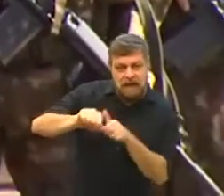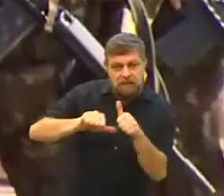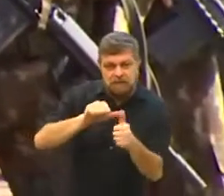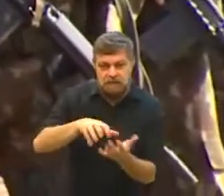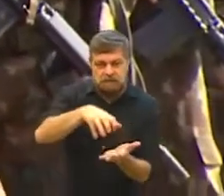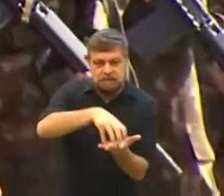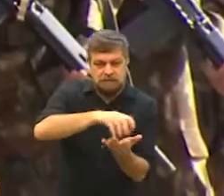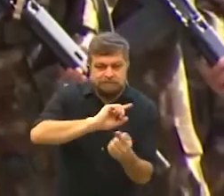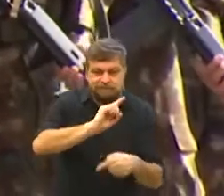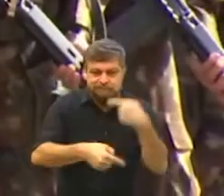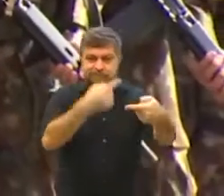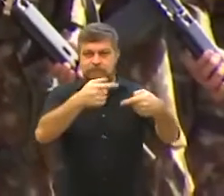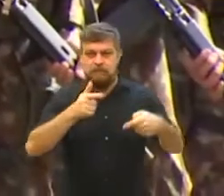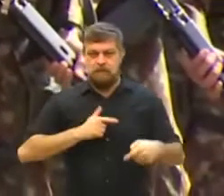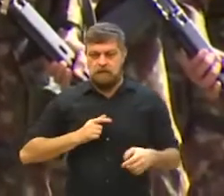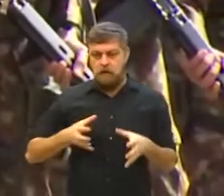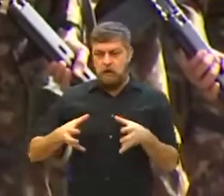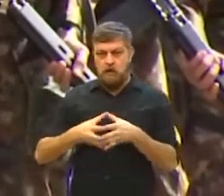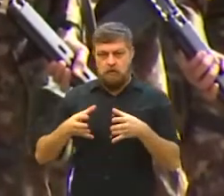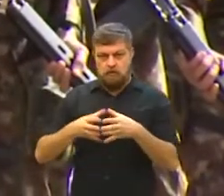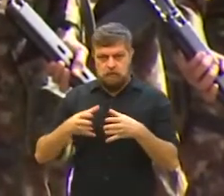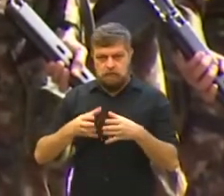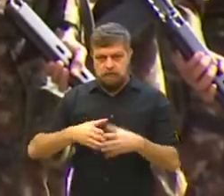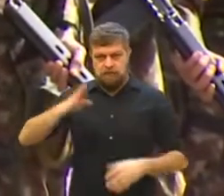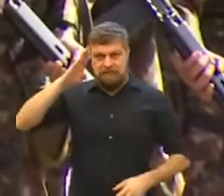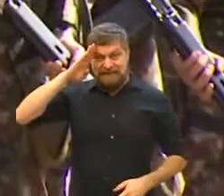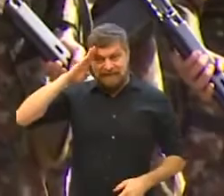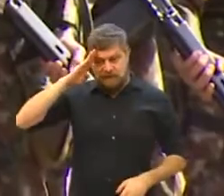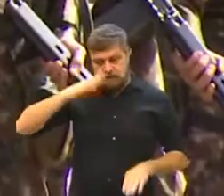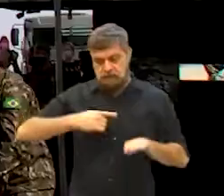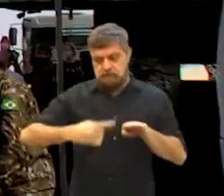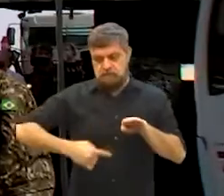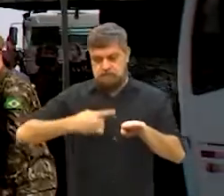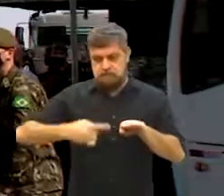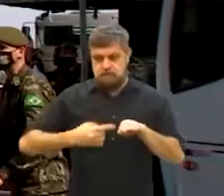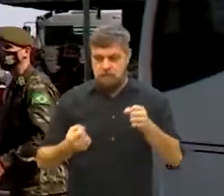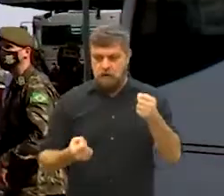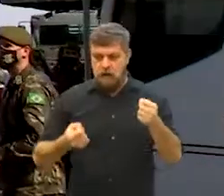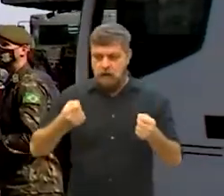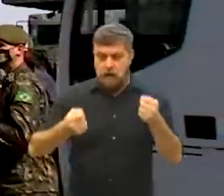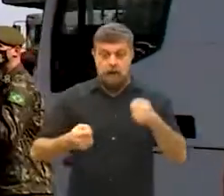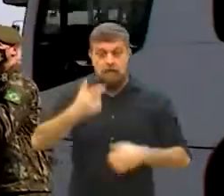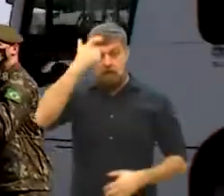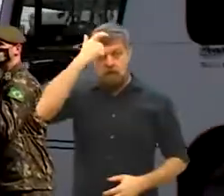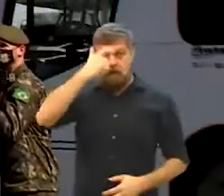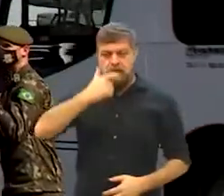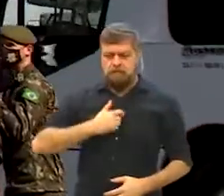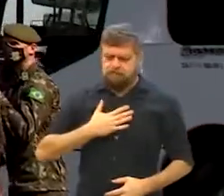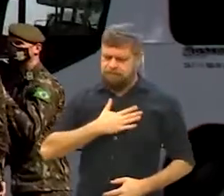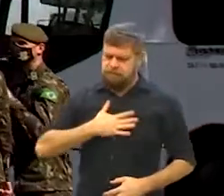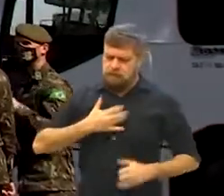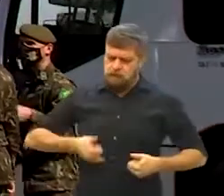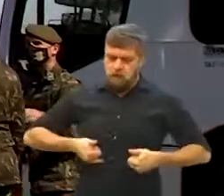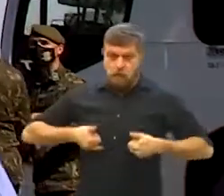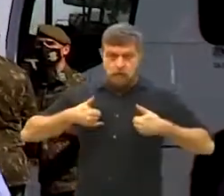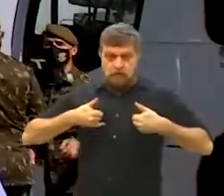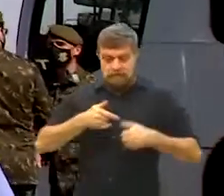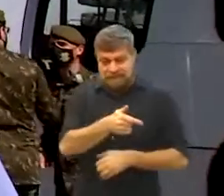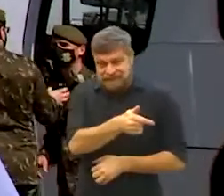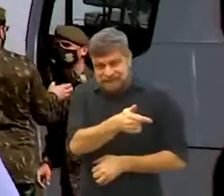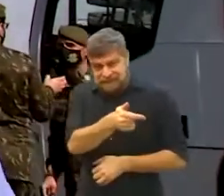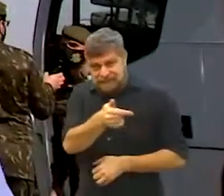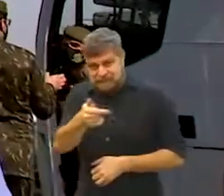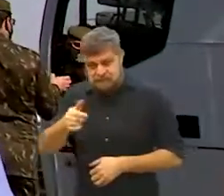processo de transformação da unidade em Brigada de Infantaria mecanizada para mim é um orgulho ser presidente da Câmara neste